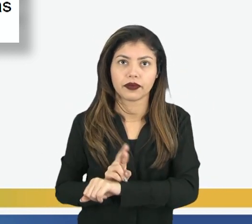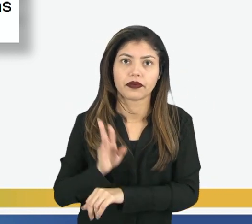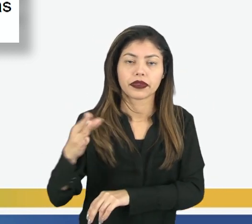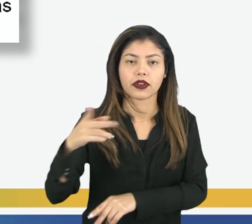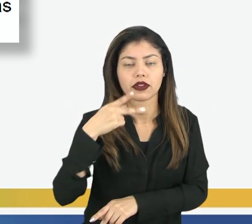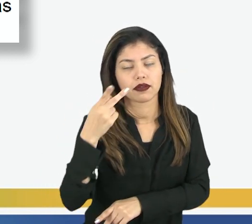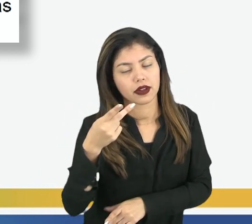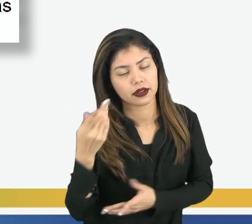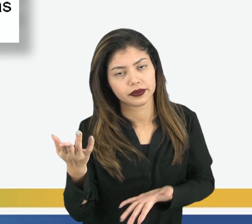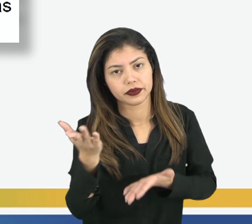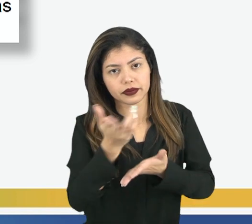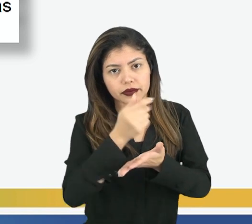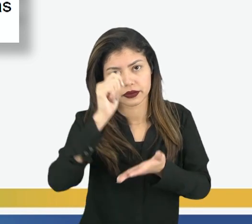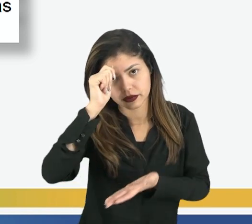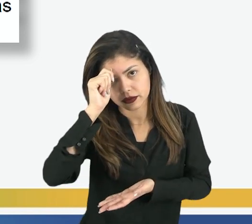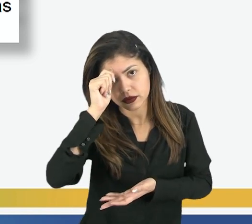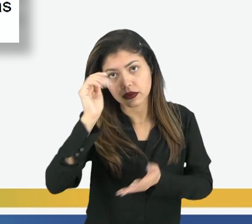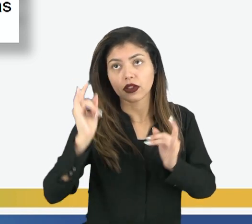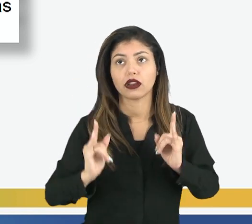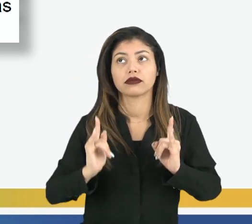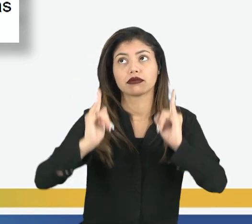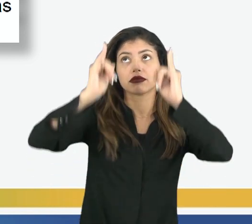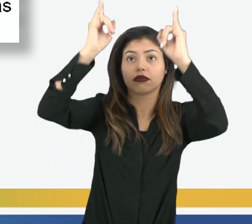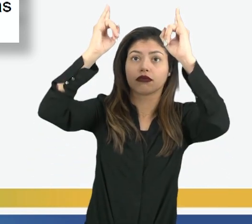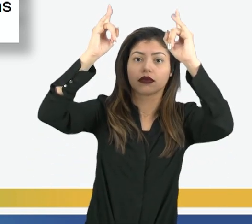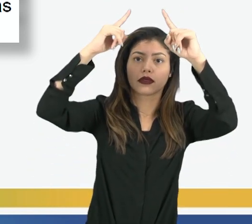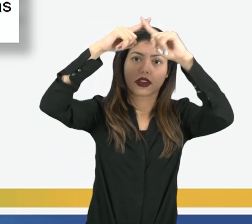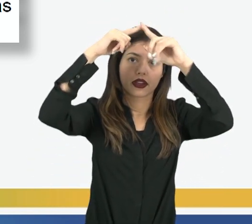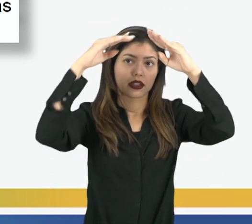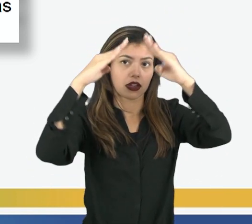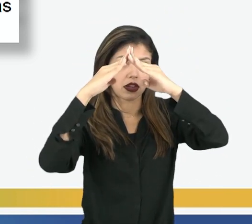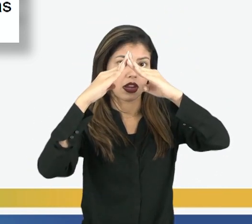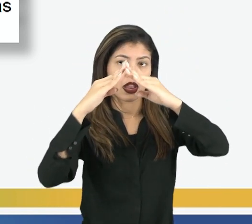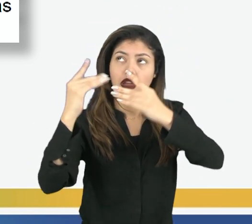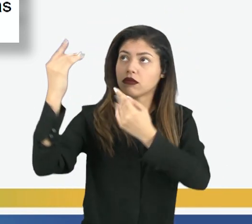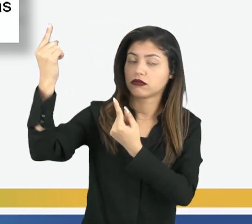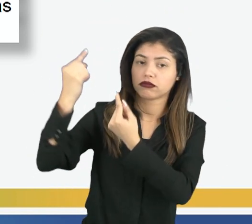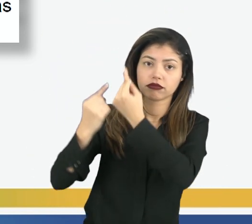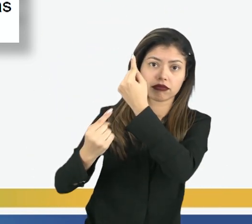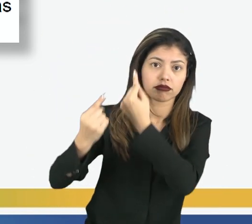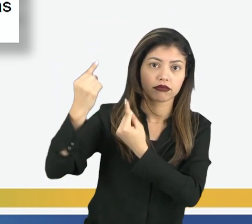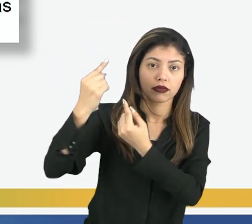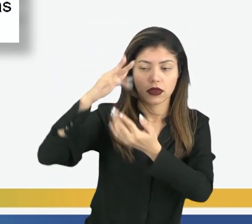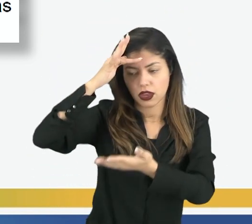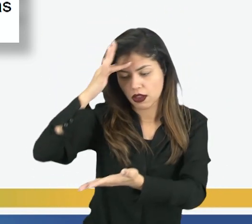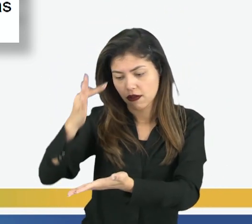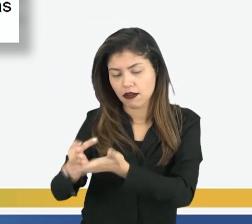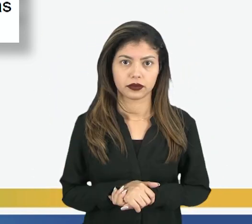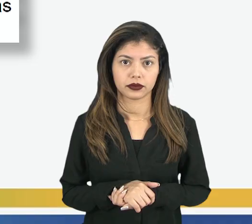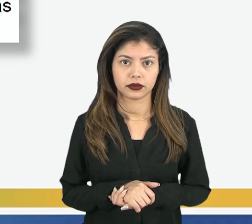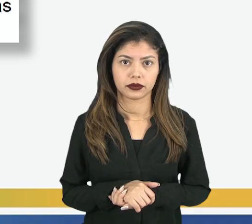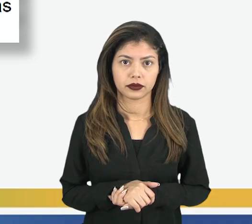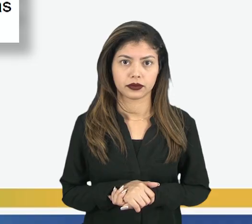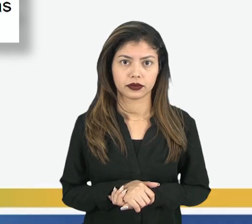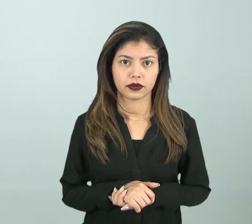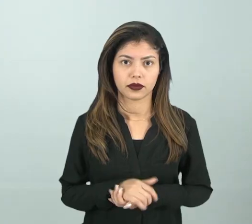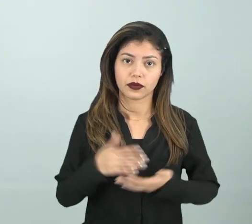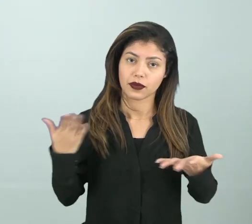o autor associou a torre da igrejinha com essa relação à fé e à presença de